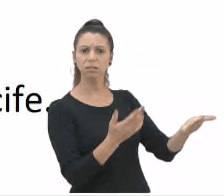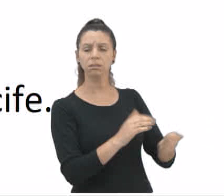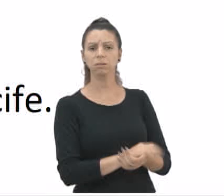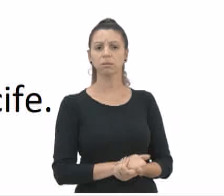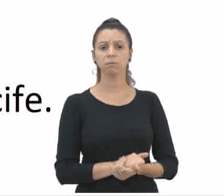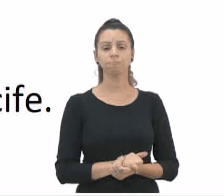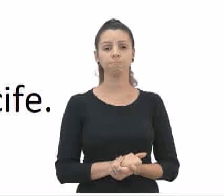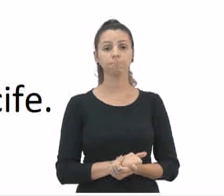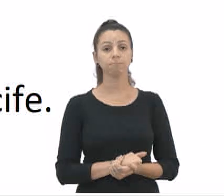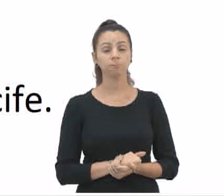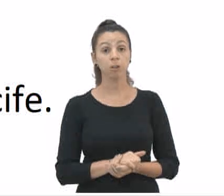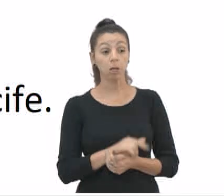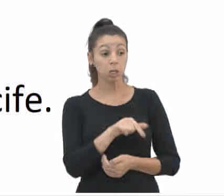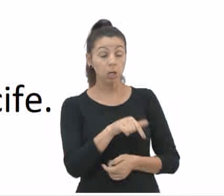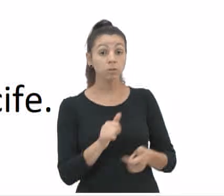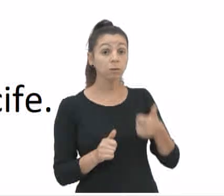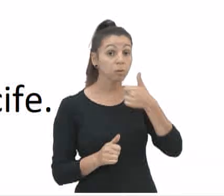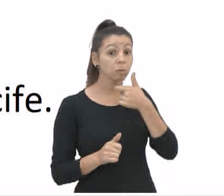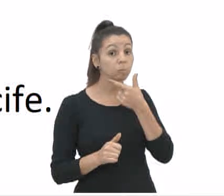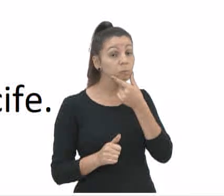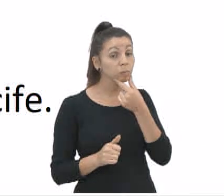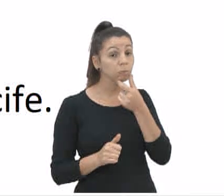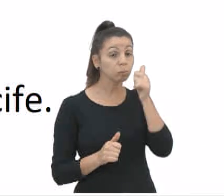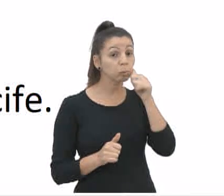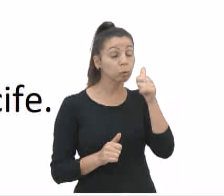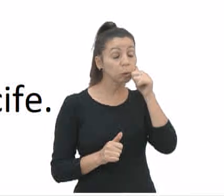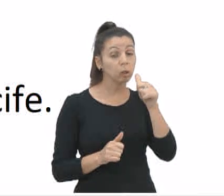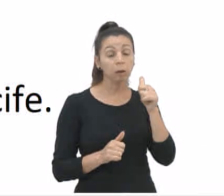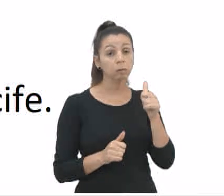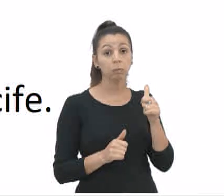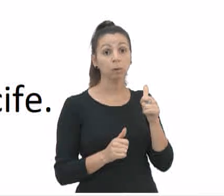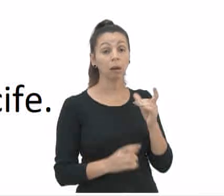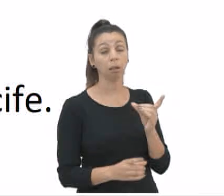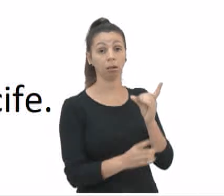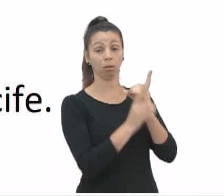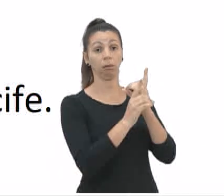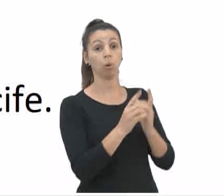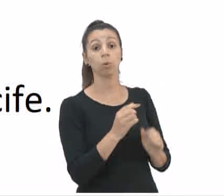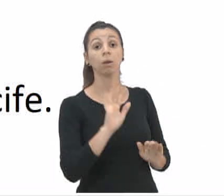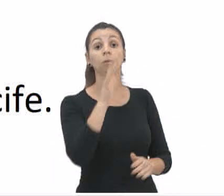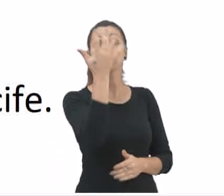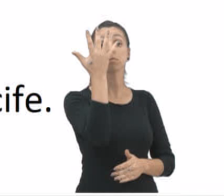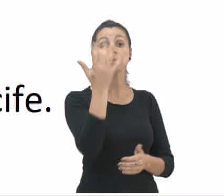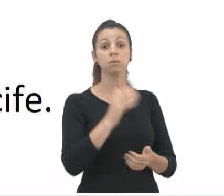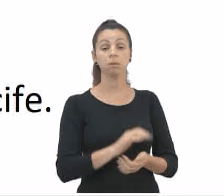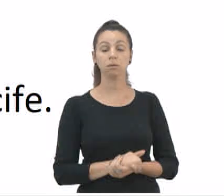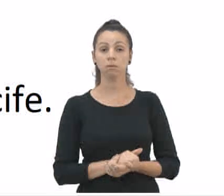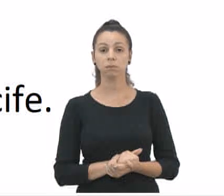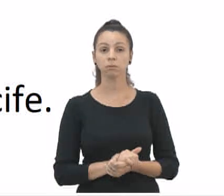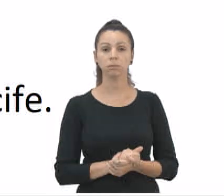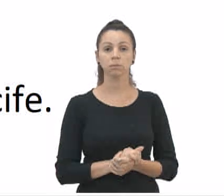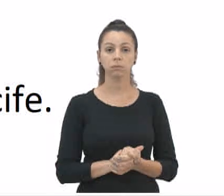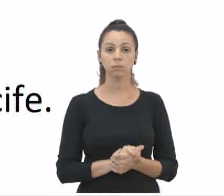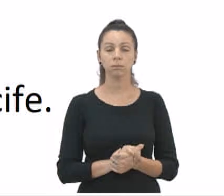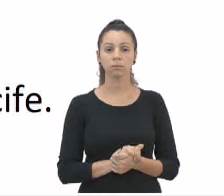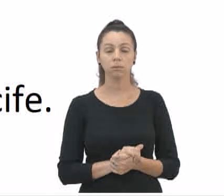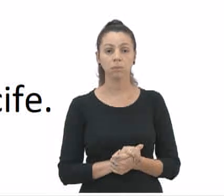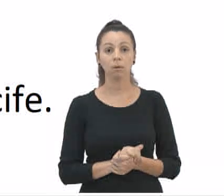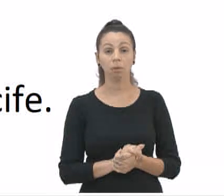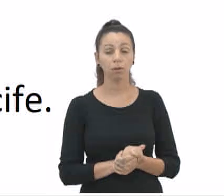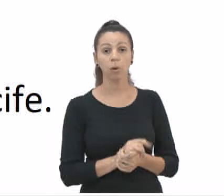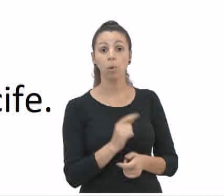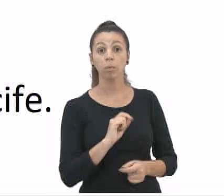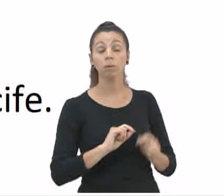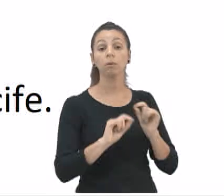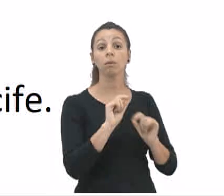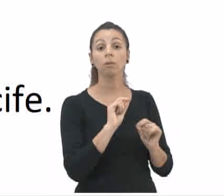E o pior para essa mulher não era a descoberta do que acontecia. Devia ser a